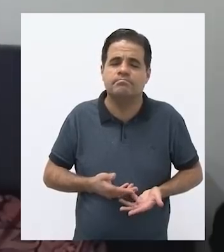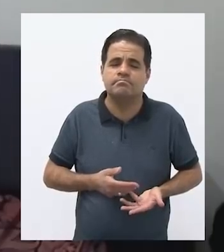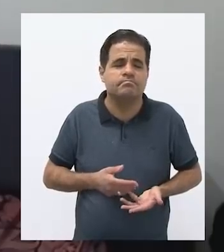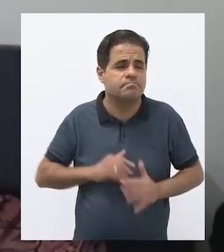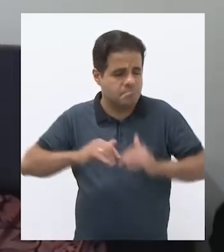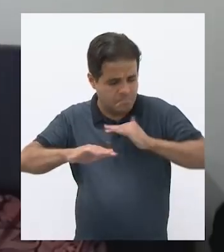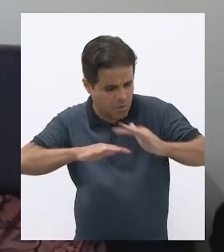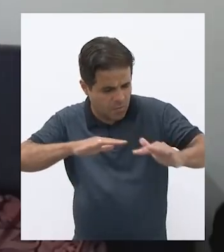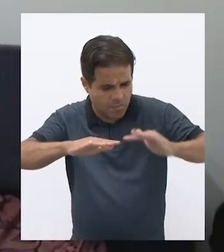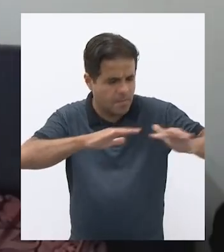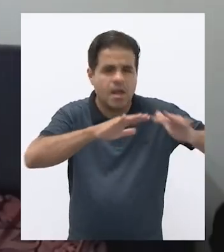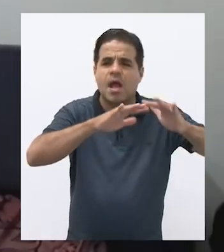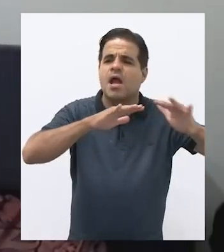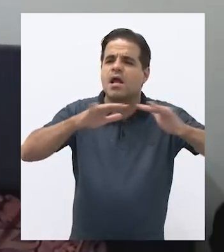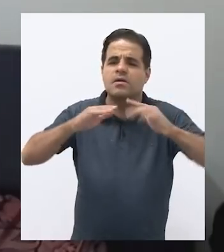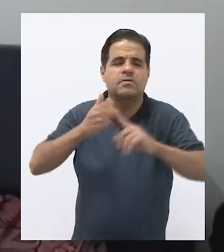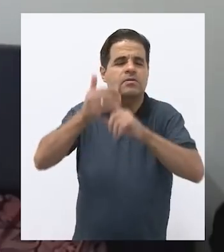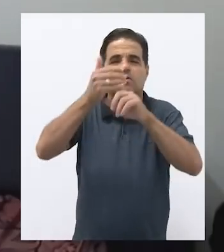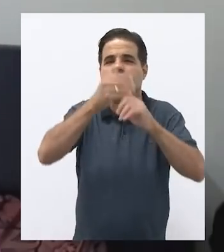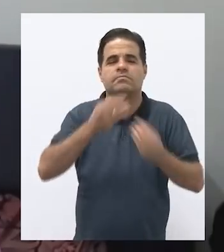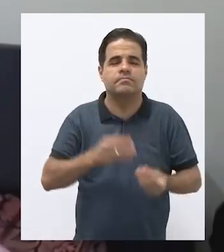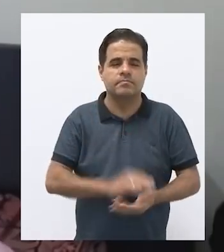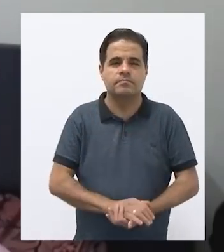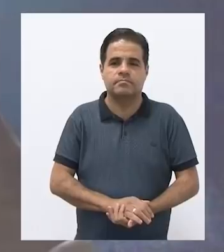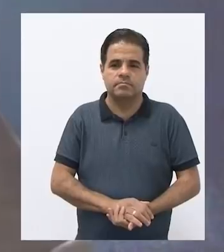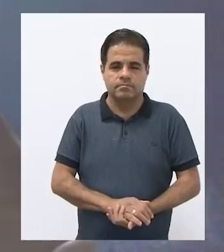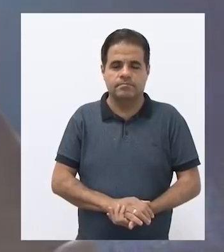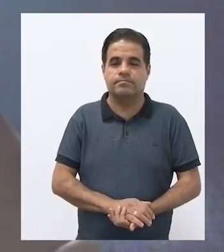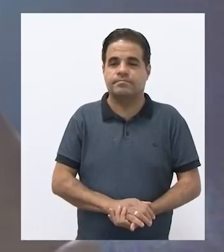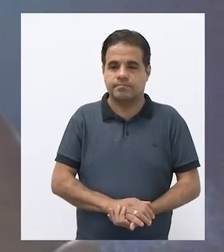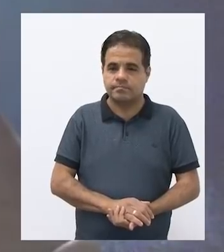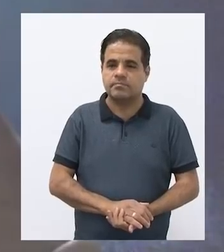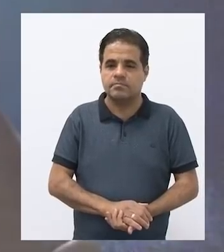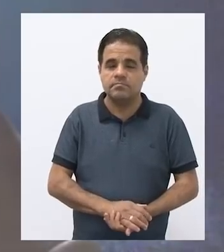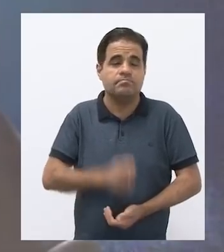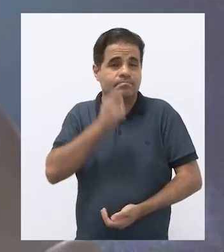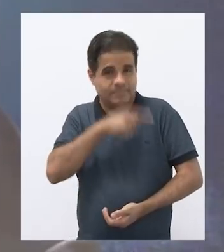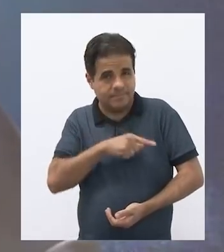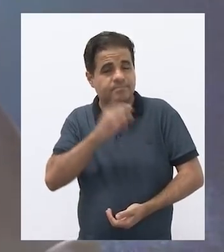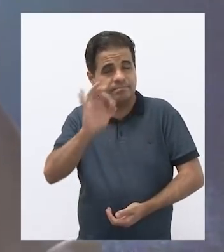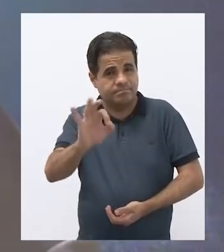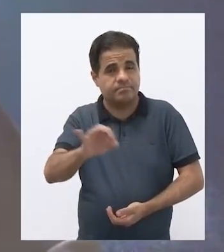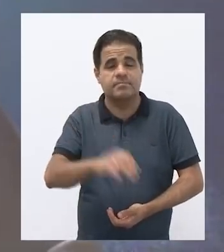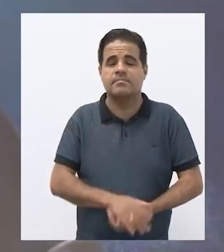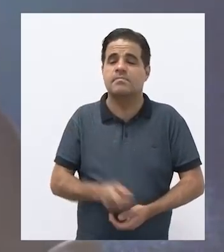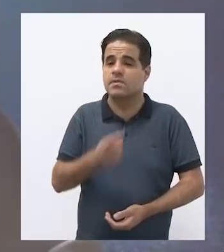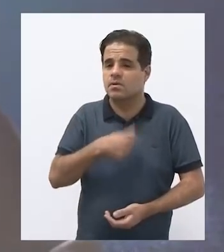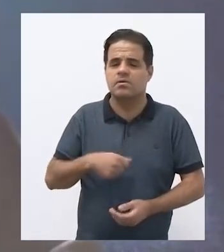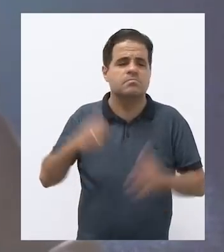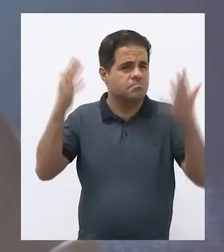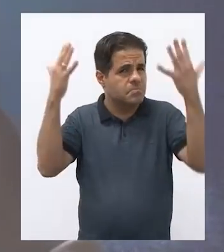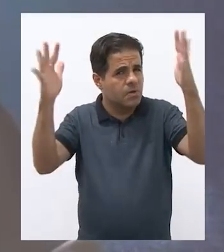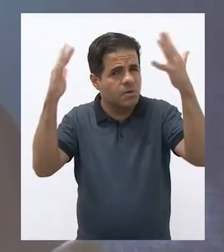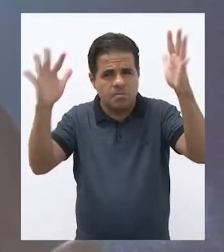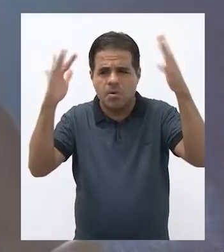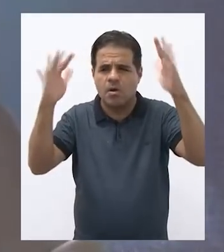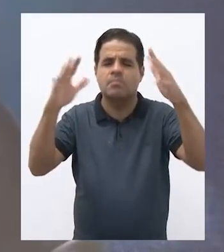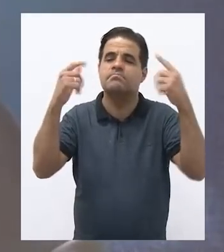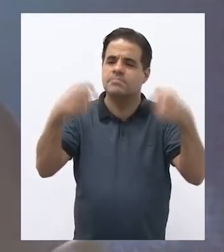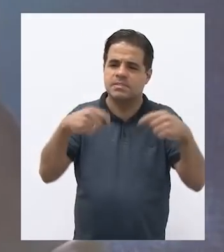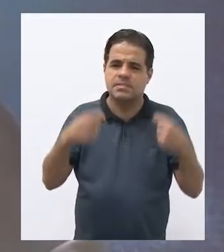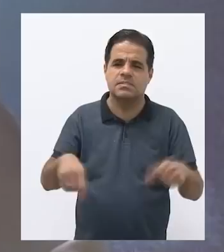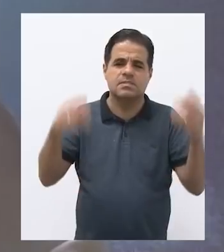esse movimento da tecnologia. É engraçado, né? Porque a gente tem que comemorar,